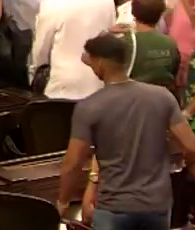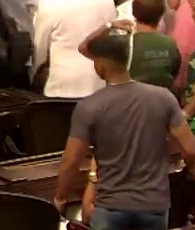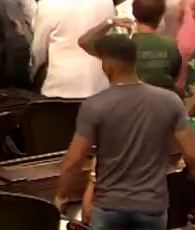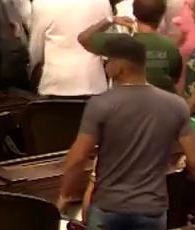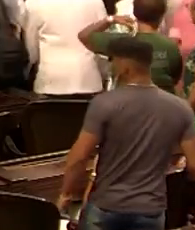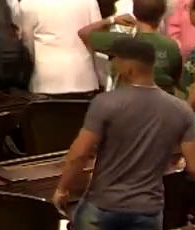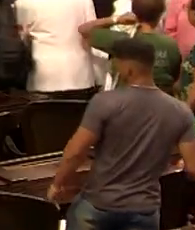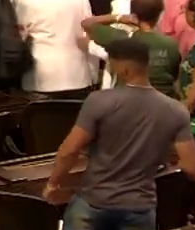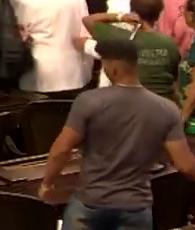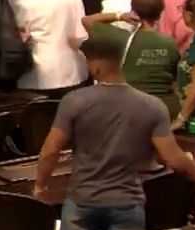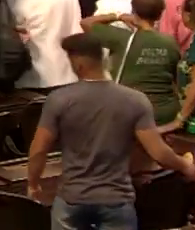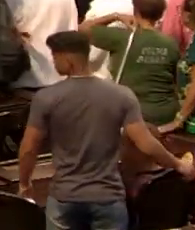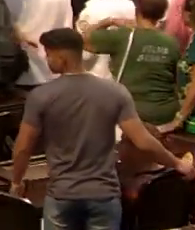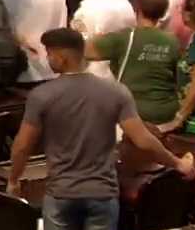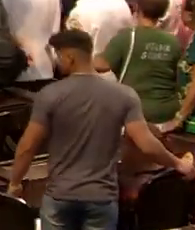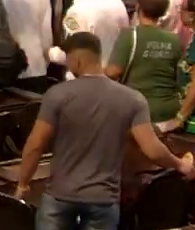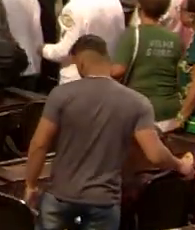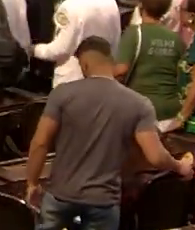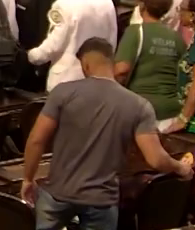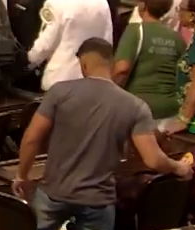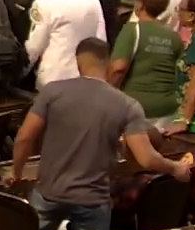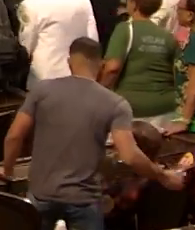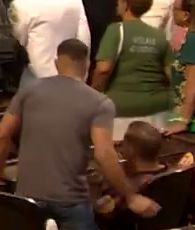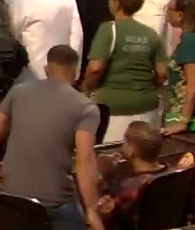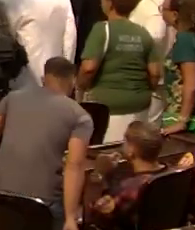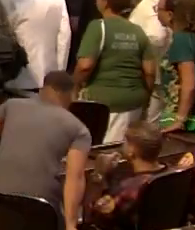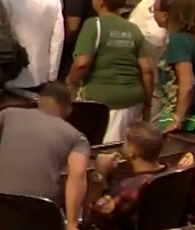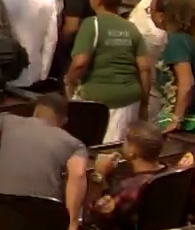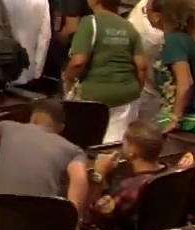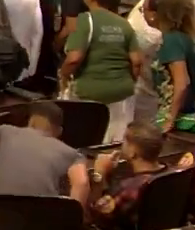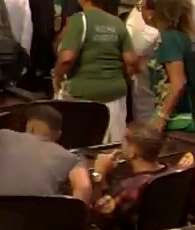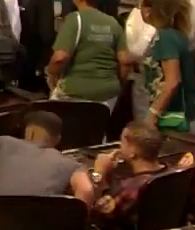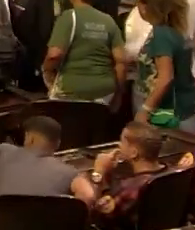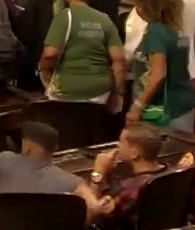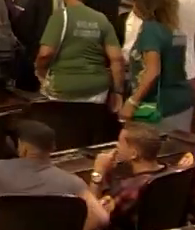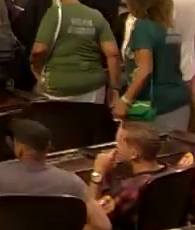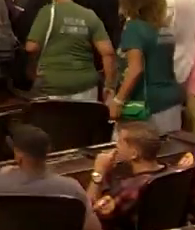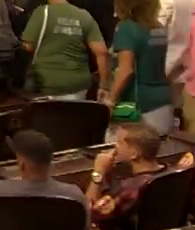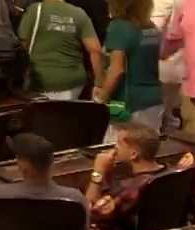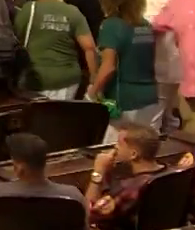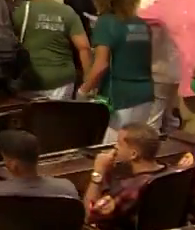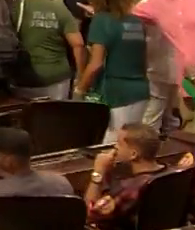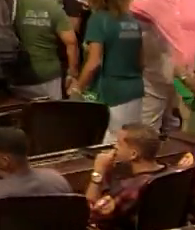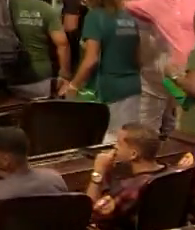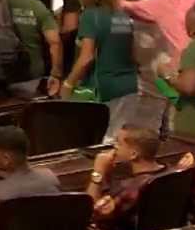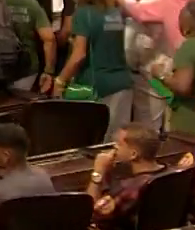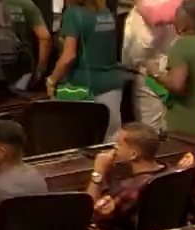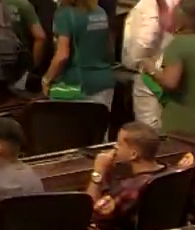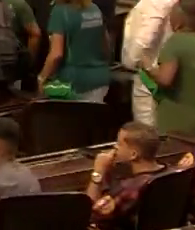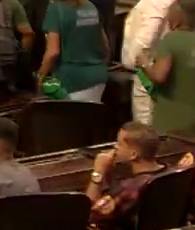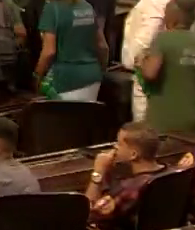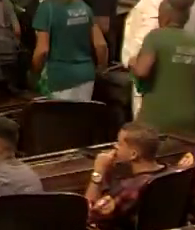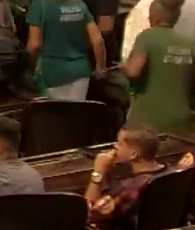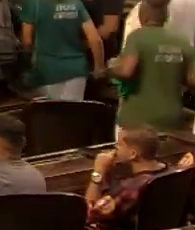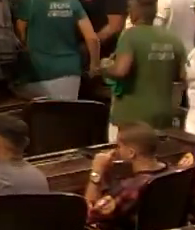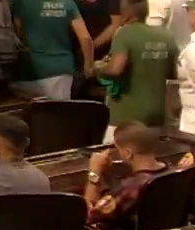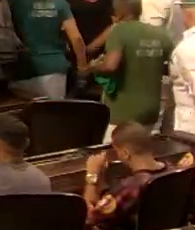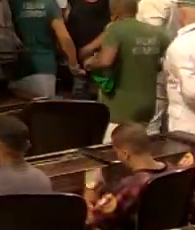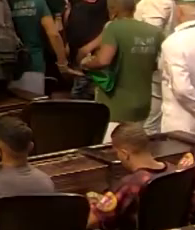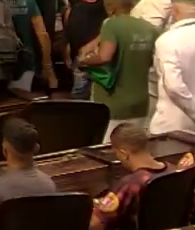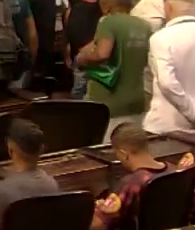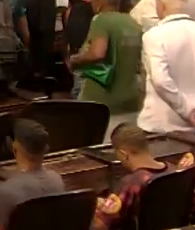Madureira. O amor do candomblé, alô, Soraile, alô, Soraile. Atabaque